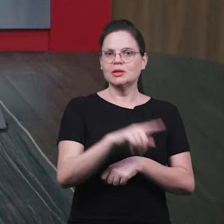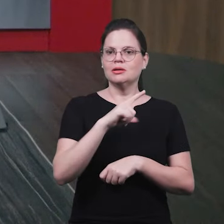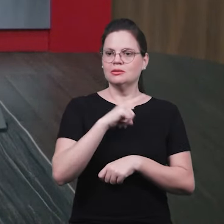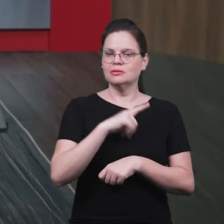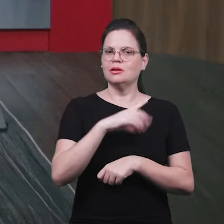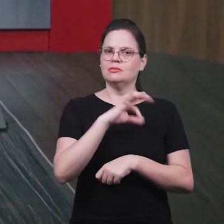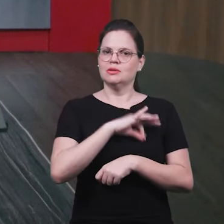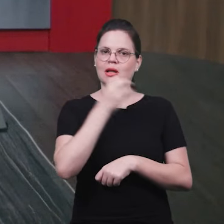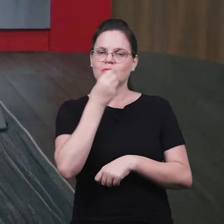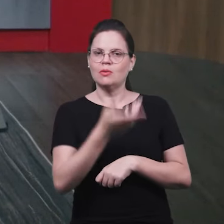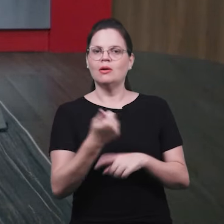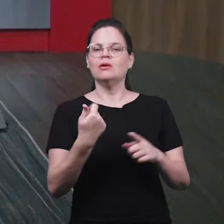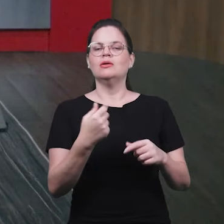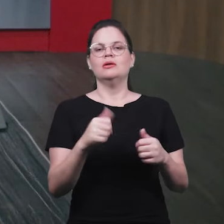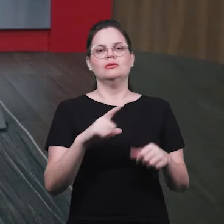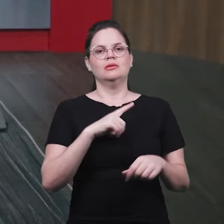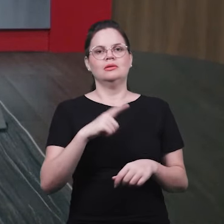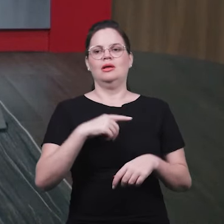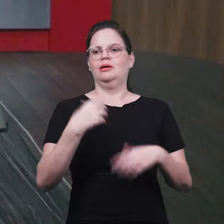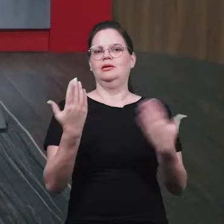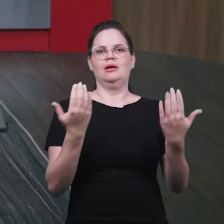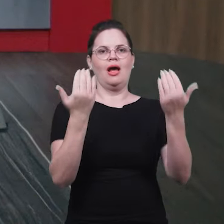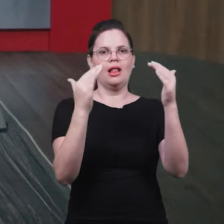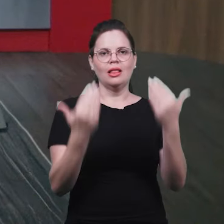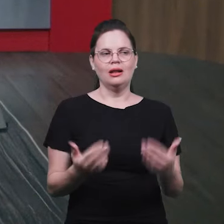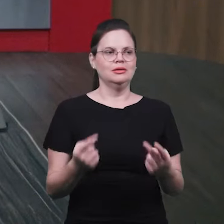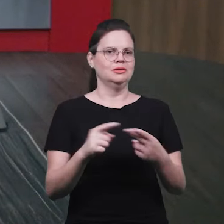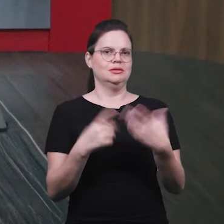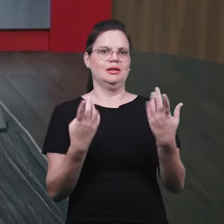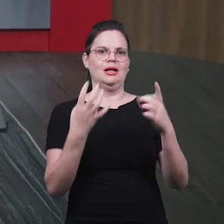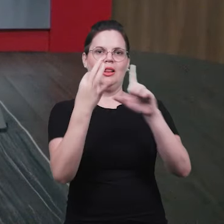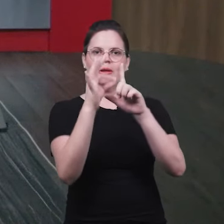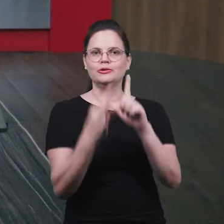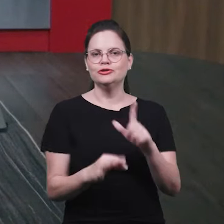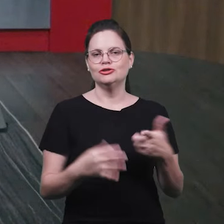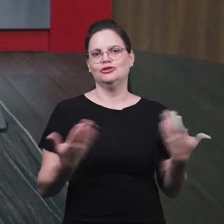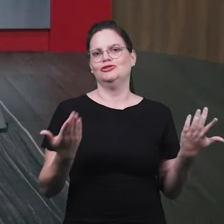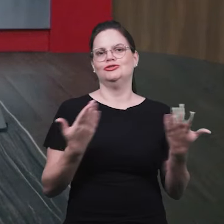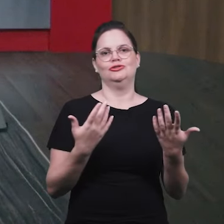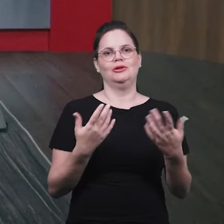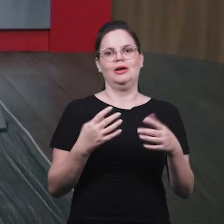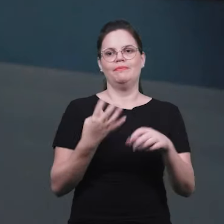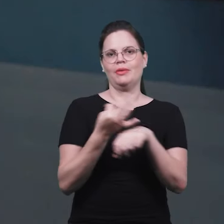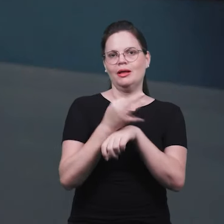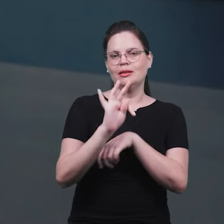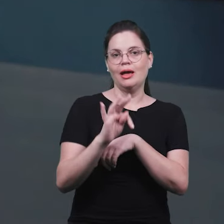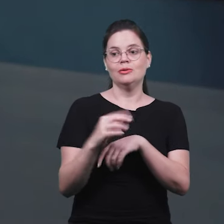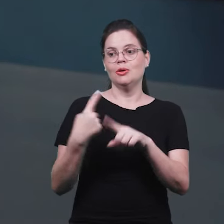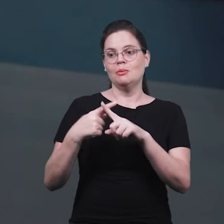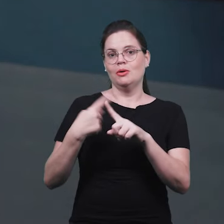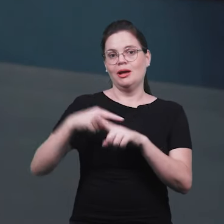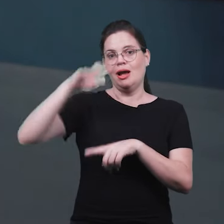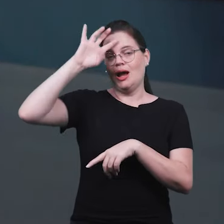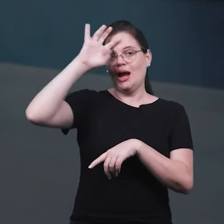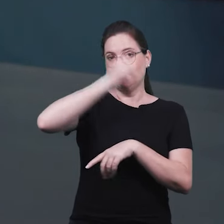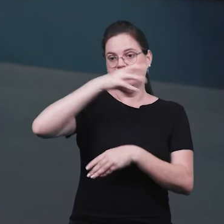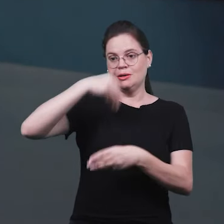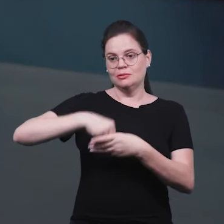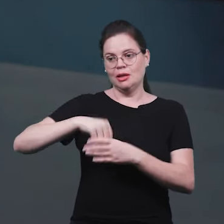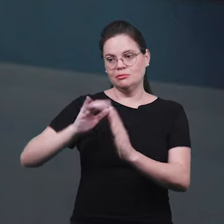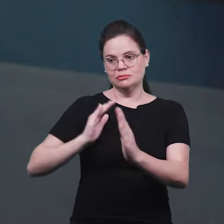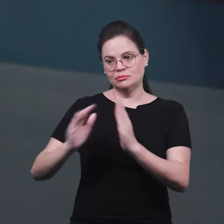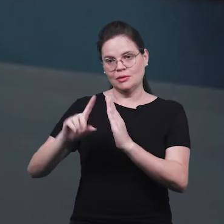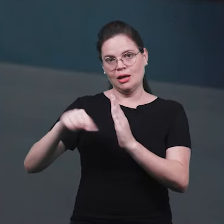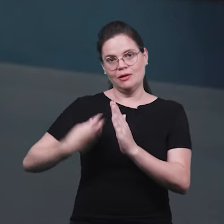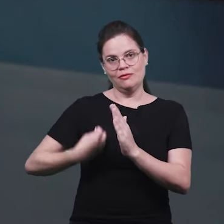operações, auxiliar de logística, conferente, analista, né? Colocando em prática aquilo que absorveram no